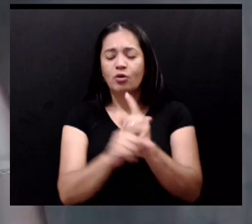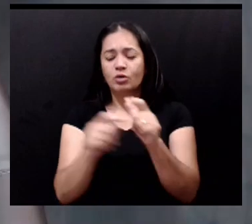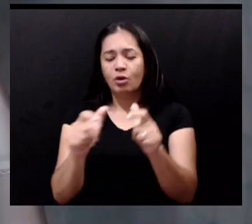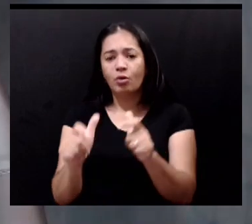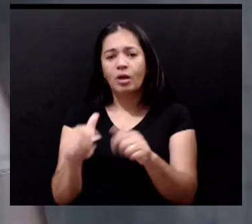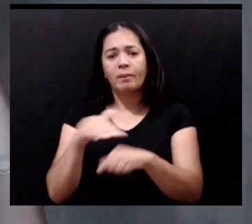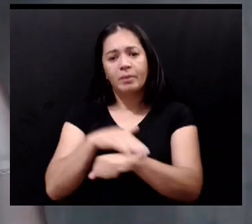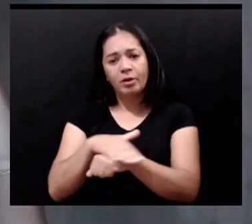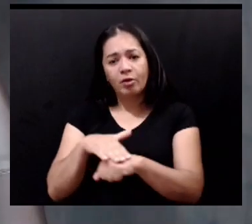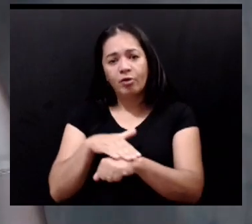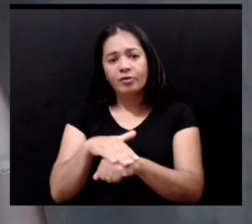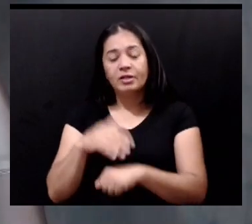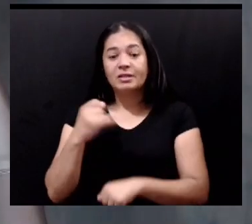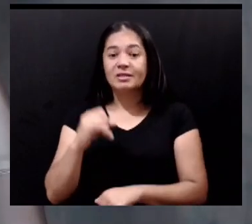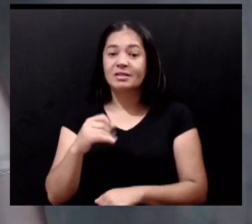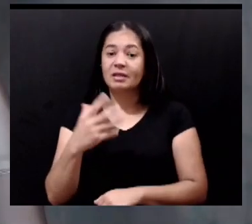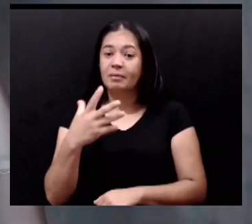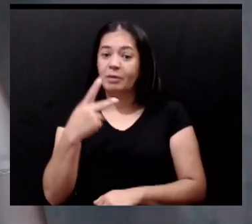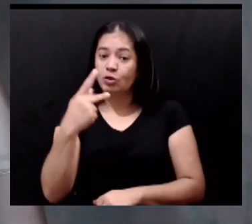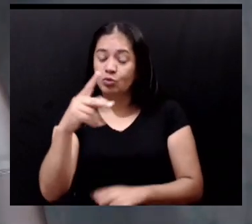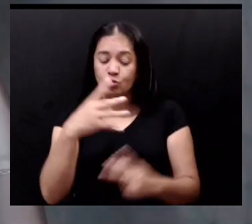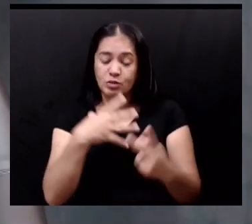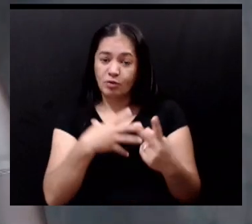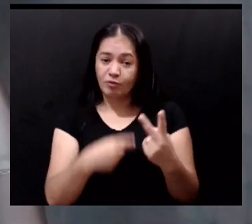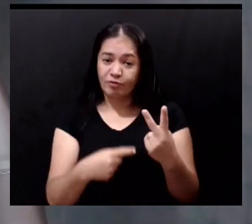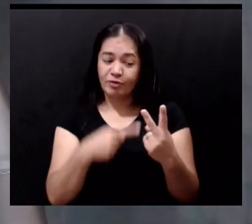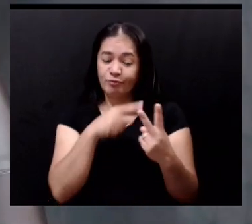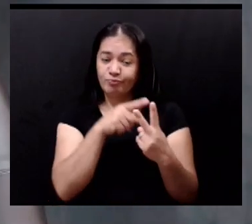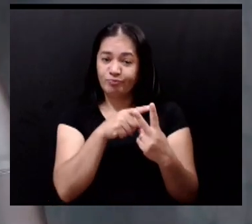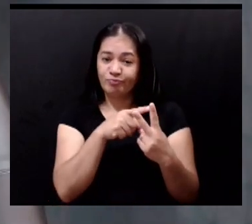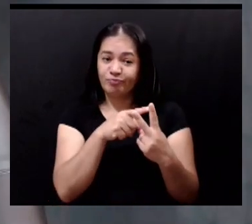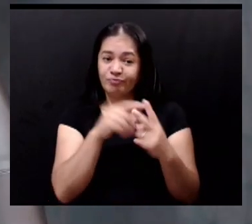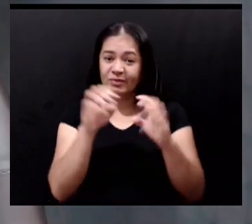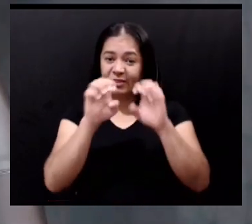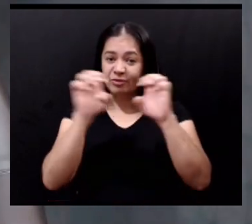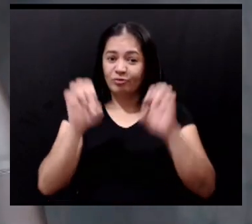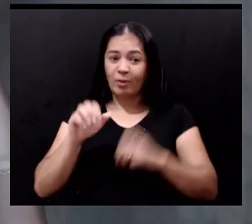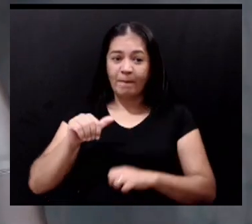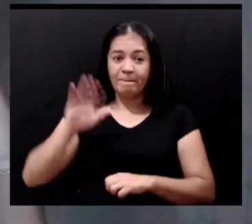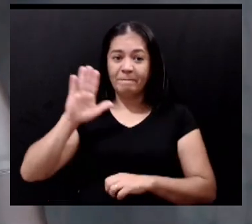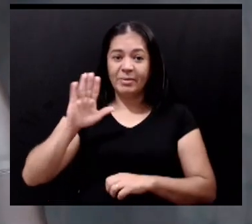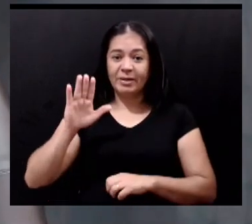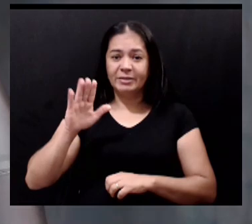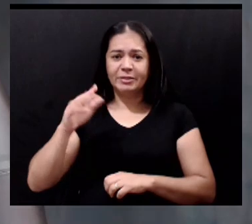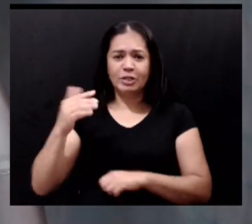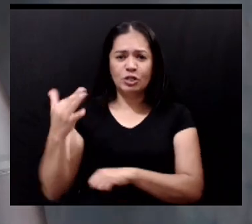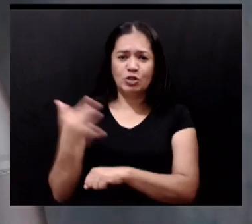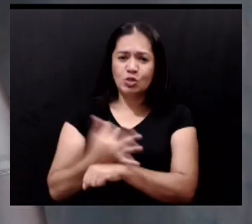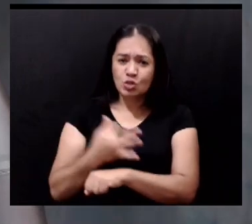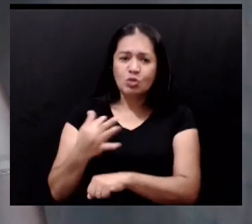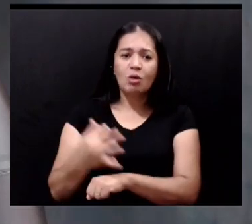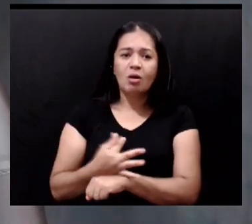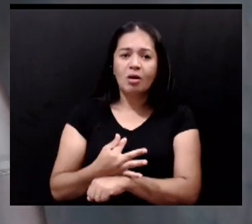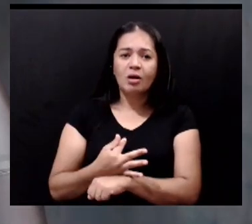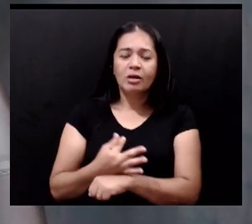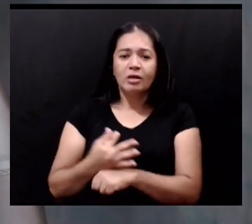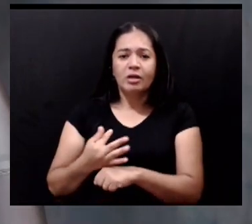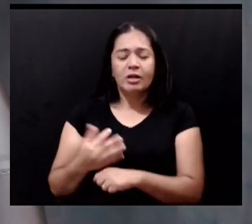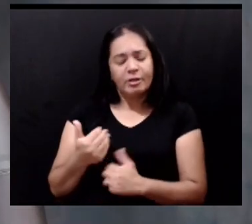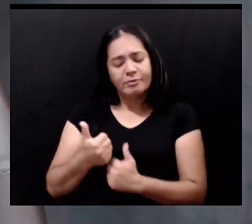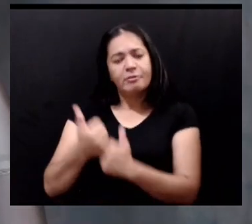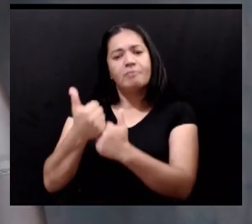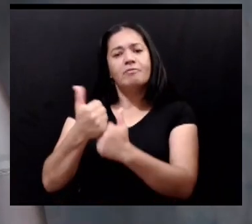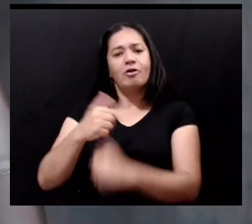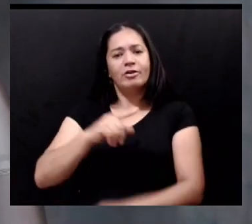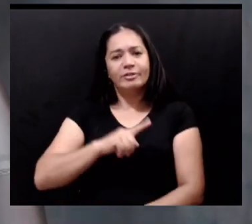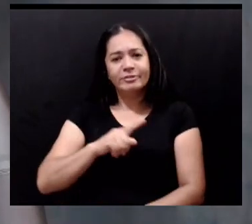seu filho talvez seja mais estruturador e é o que ele dá conta, né? É aquele que ele dá suporte, que ele tem suporte para